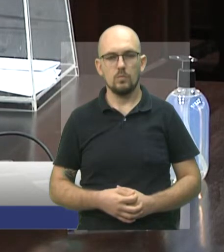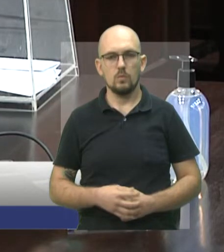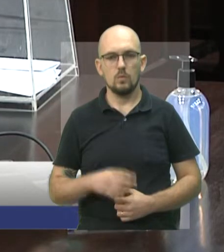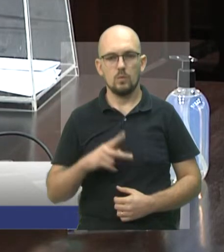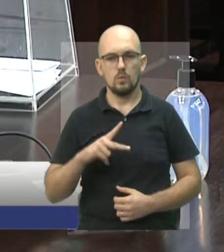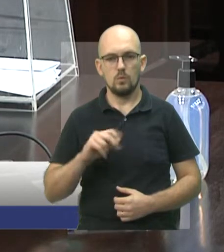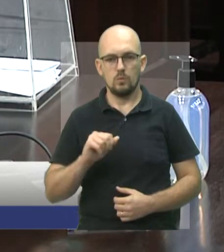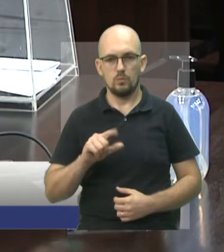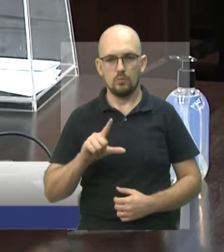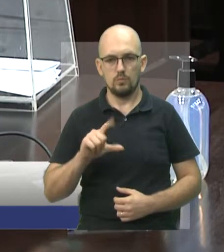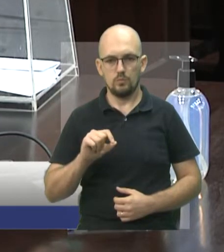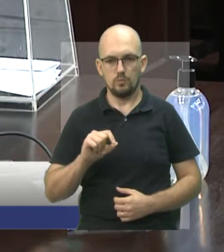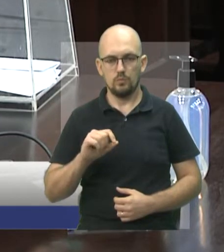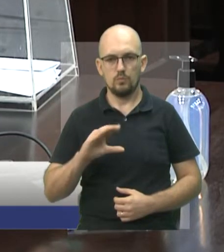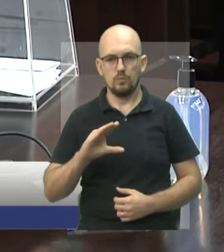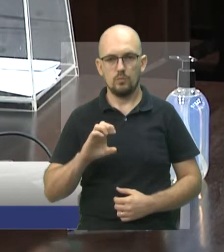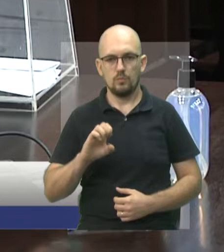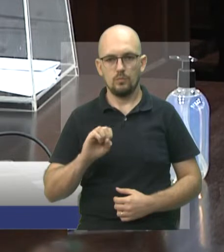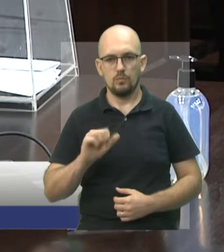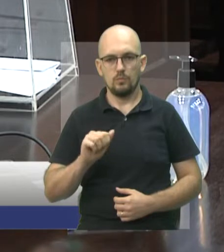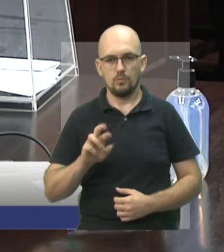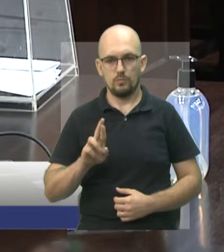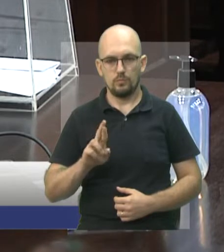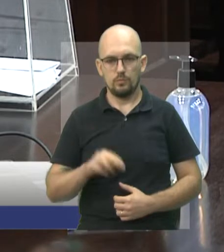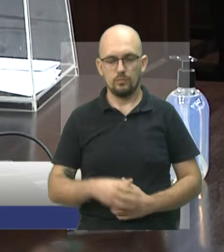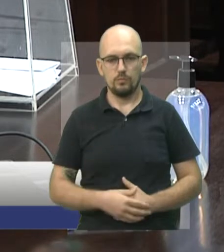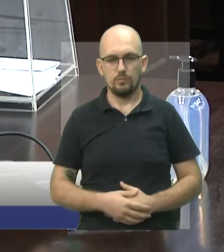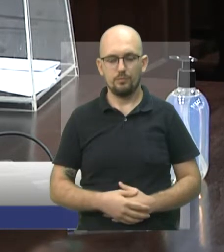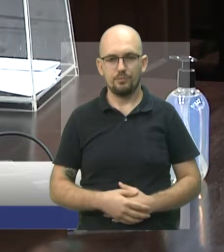Paulo César Gambarini.